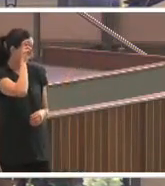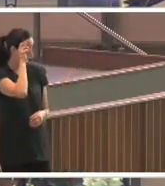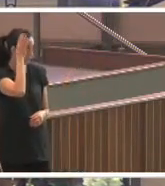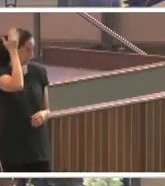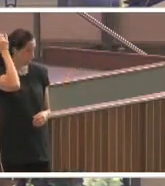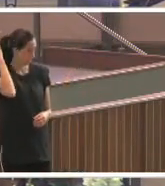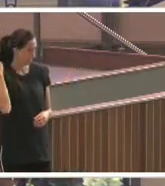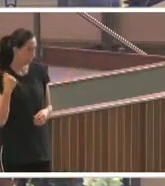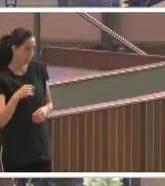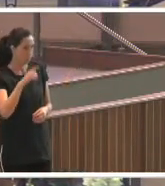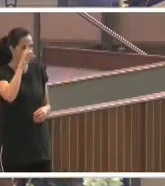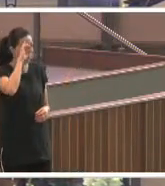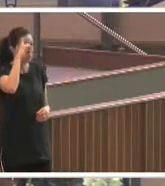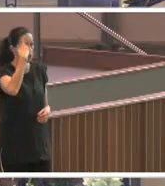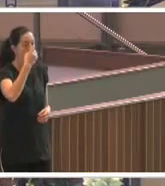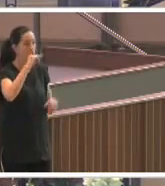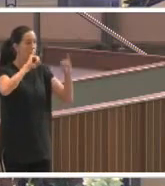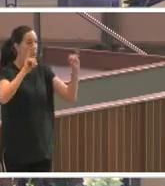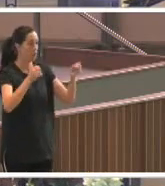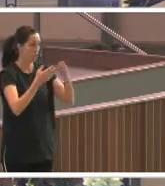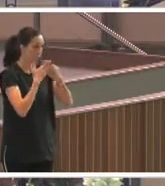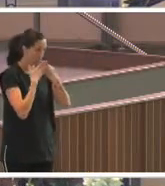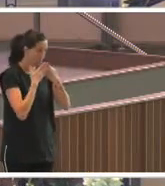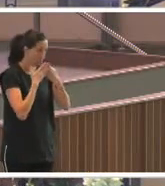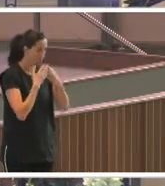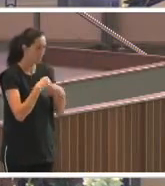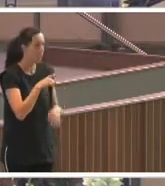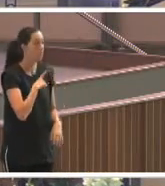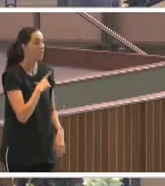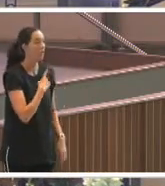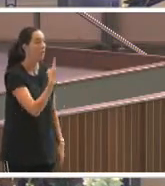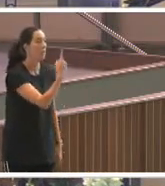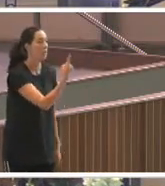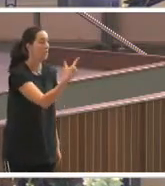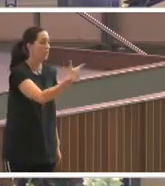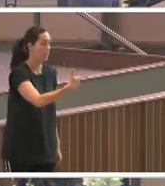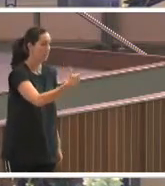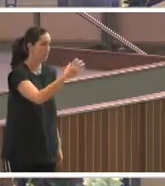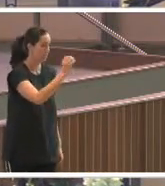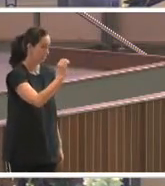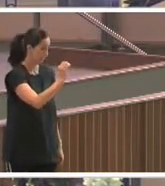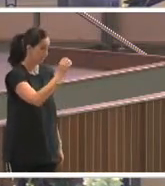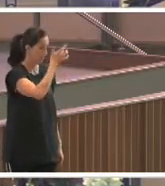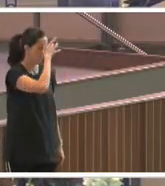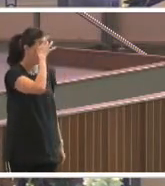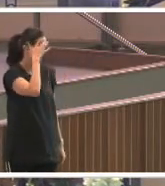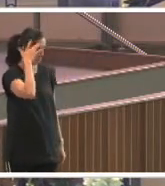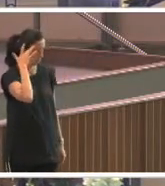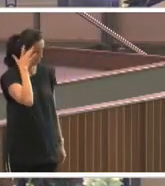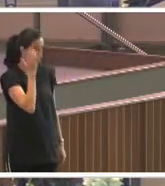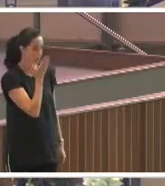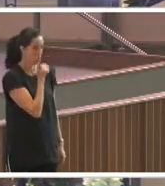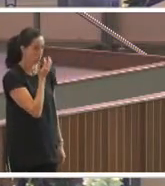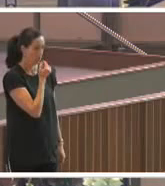que ia ser um dia de jejum, tinha 120 pessoas aqui na igreja na hora do almoço,